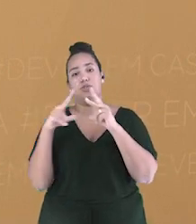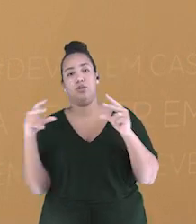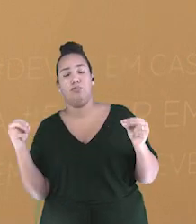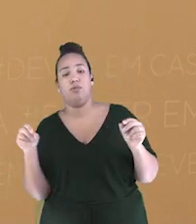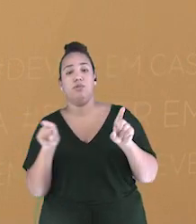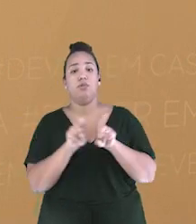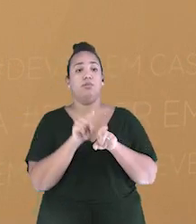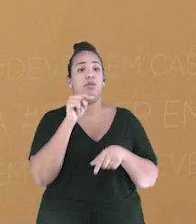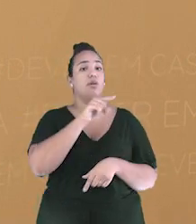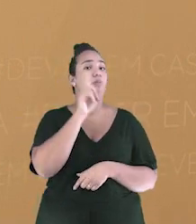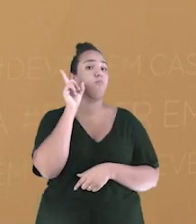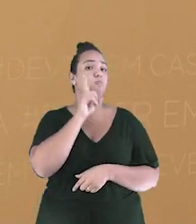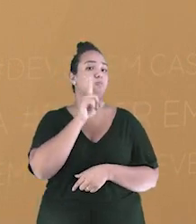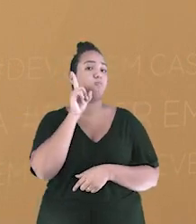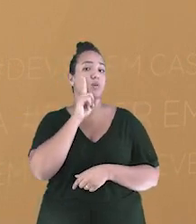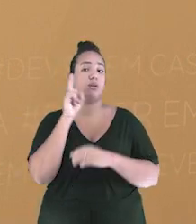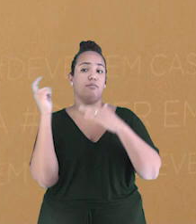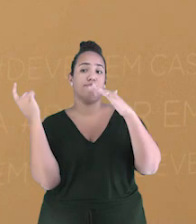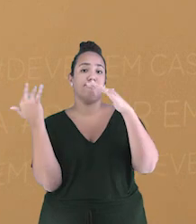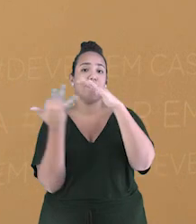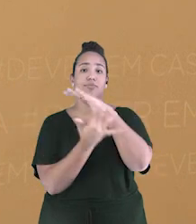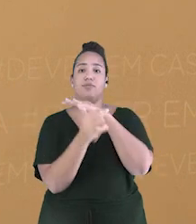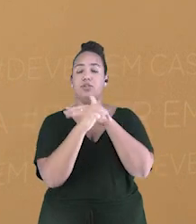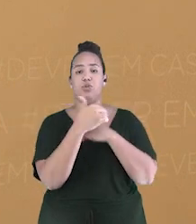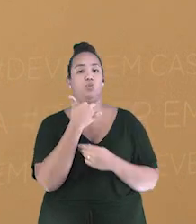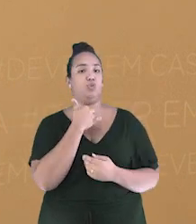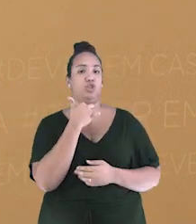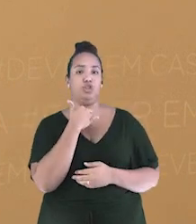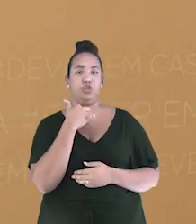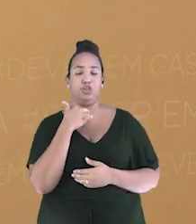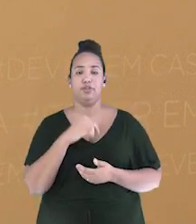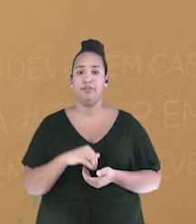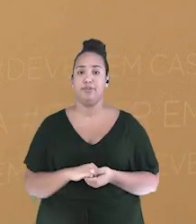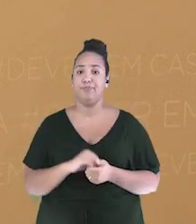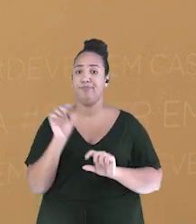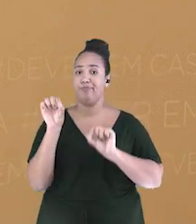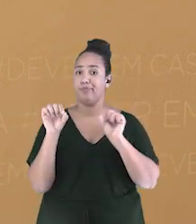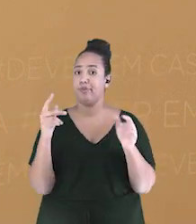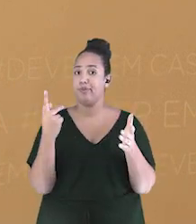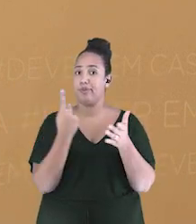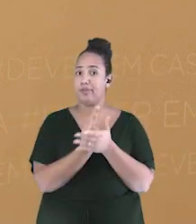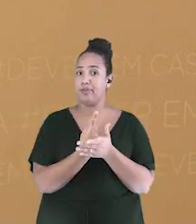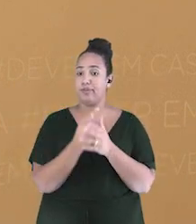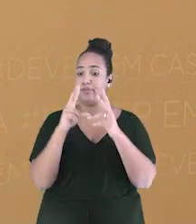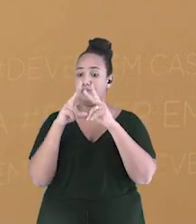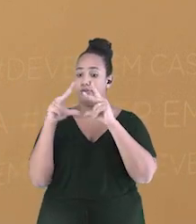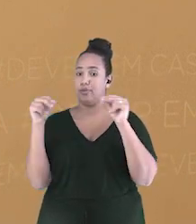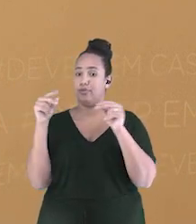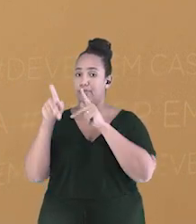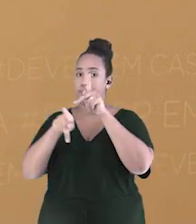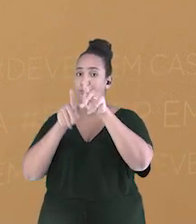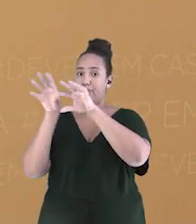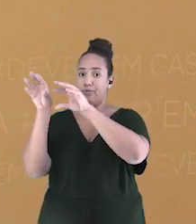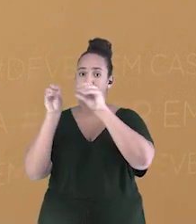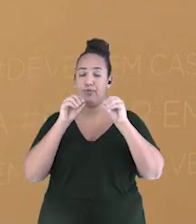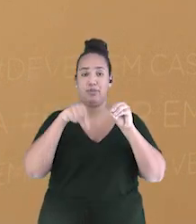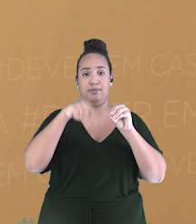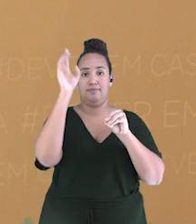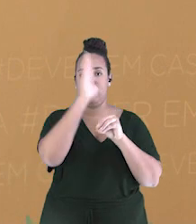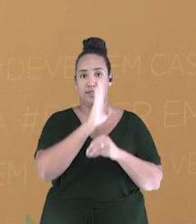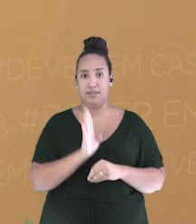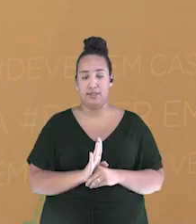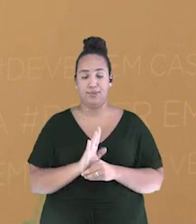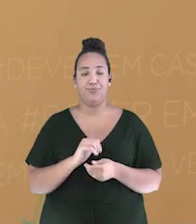terem proibido a imigração dos japoneses para lá, fez com que muitos viessem para o nosso país.